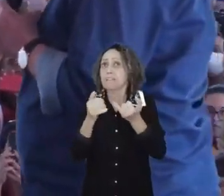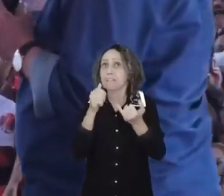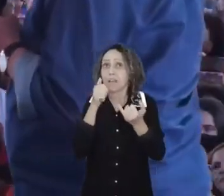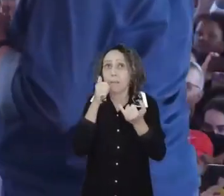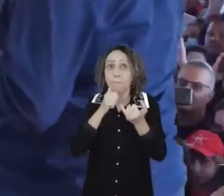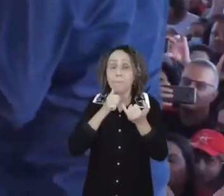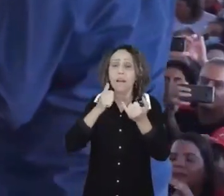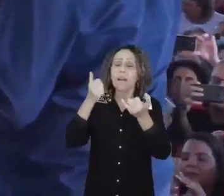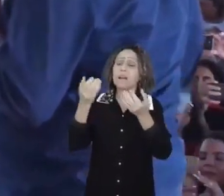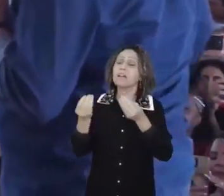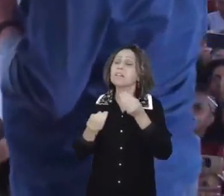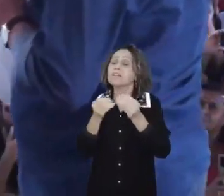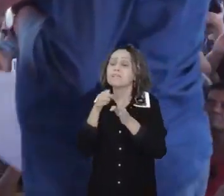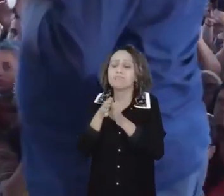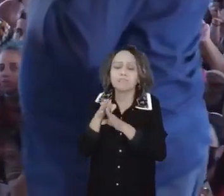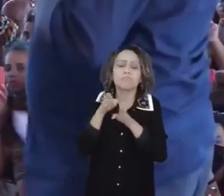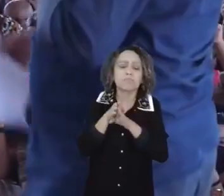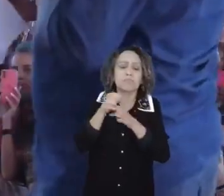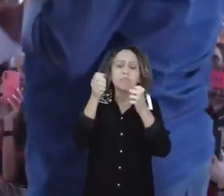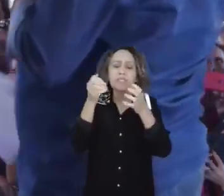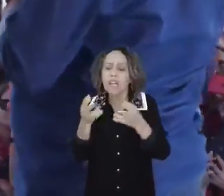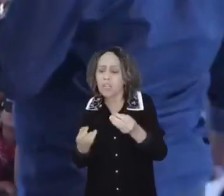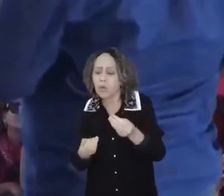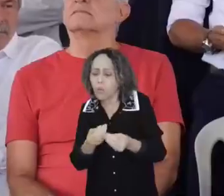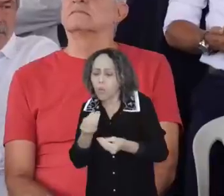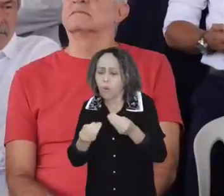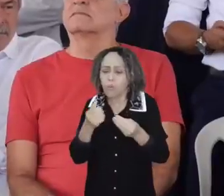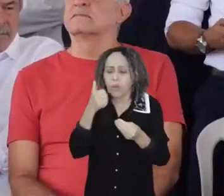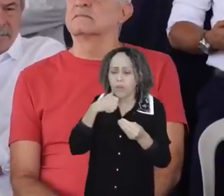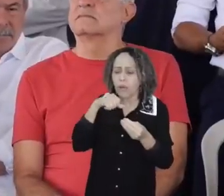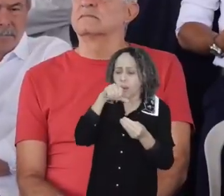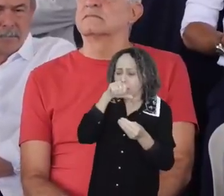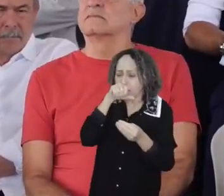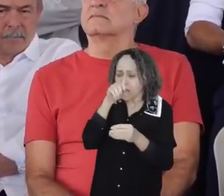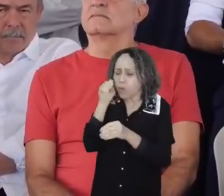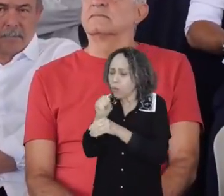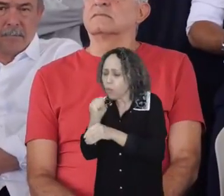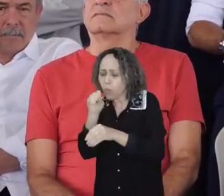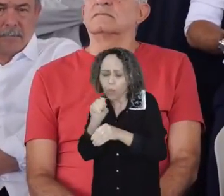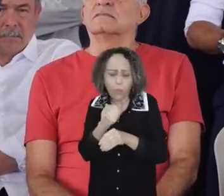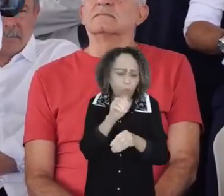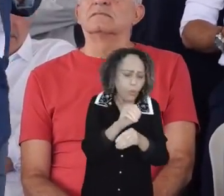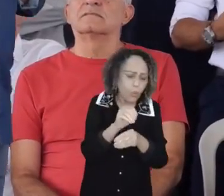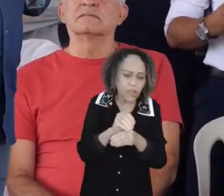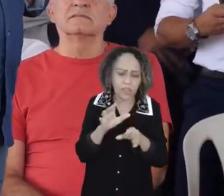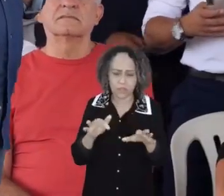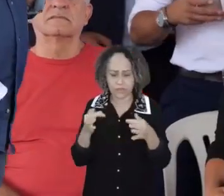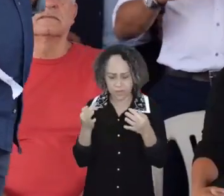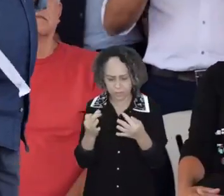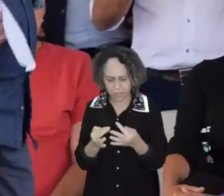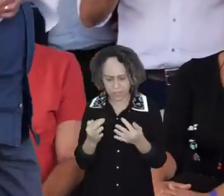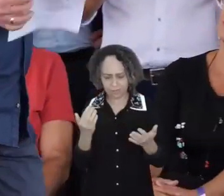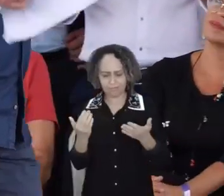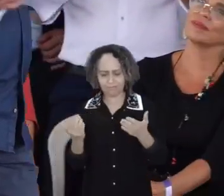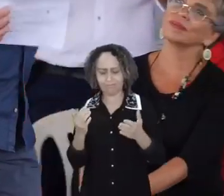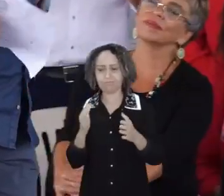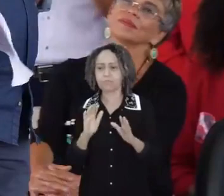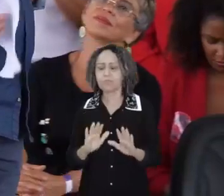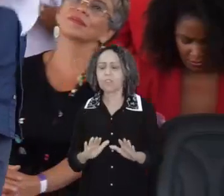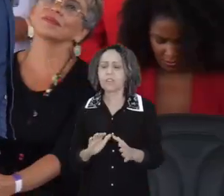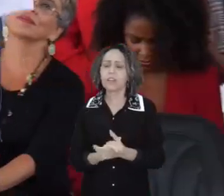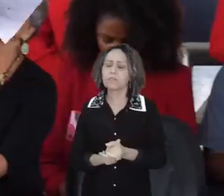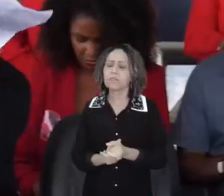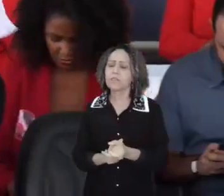no Rio, lá no lançamento da minha candidatura junto com o companheiro Alckmin, que governar, só